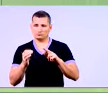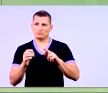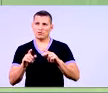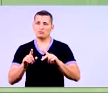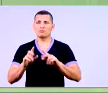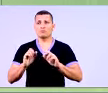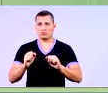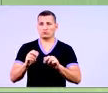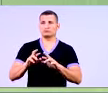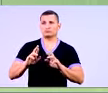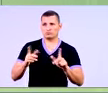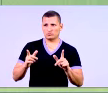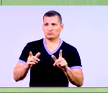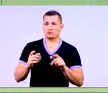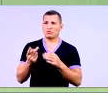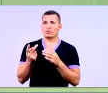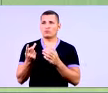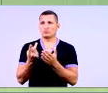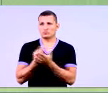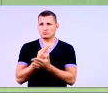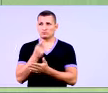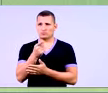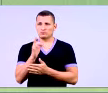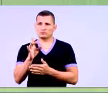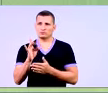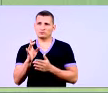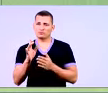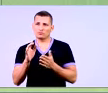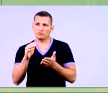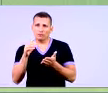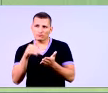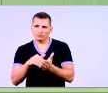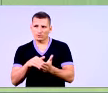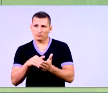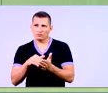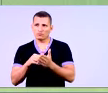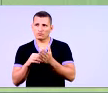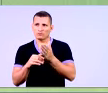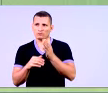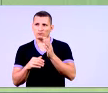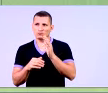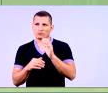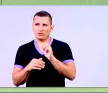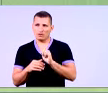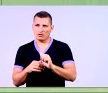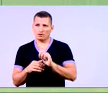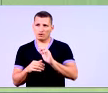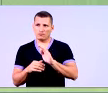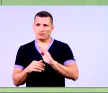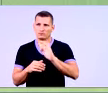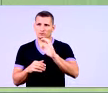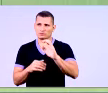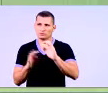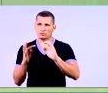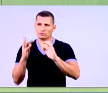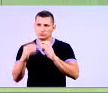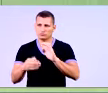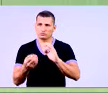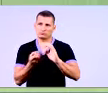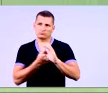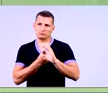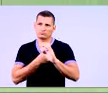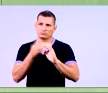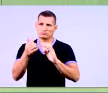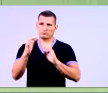diferente o que aconteceu aqui foi que ao final a b e c todos eles valiam 10 eu apenas